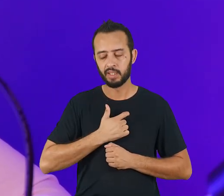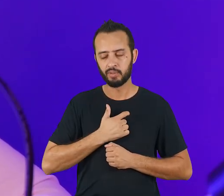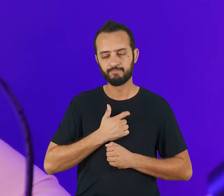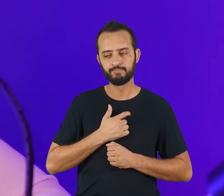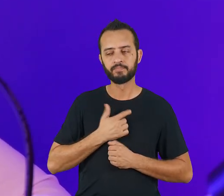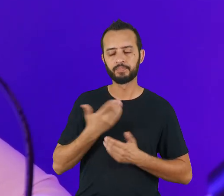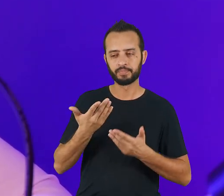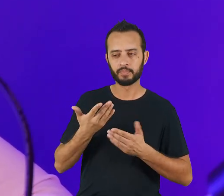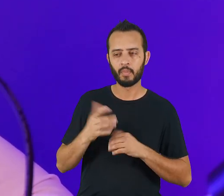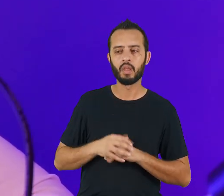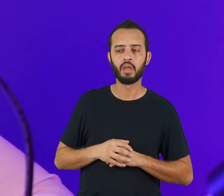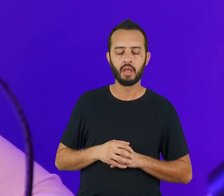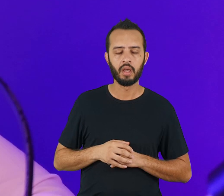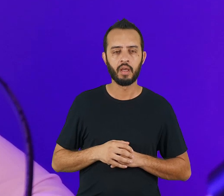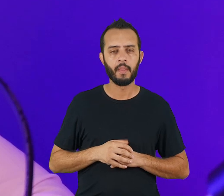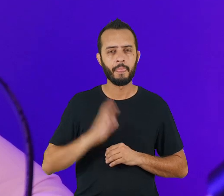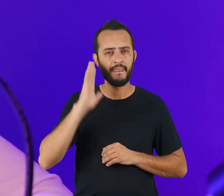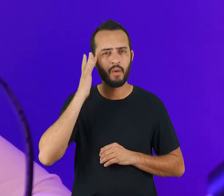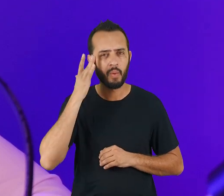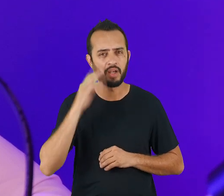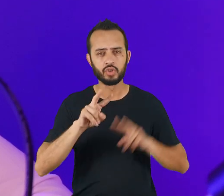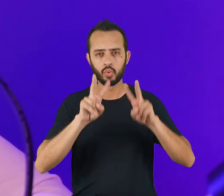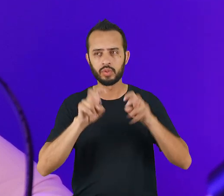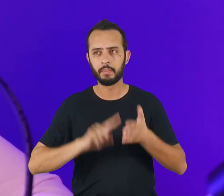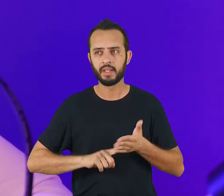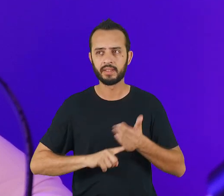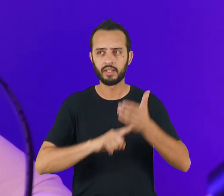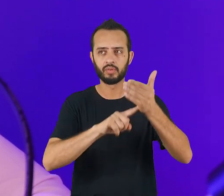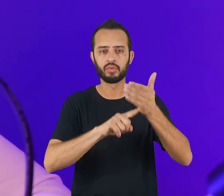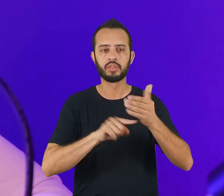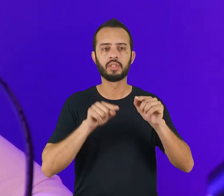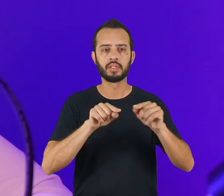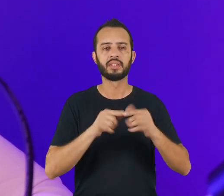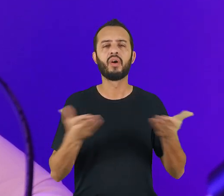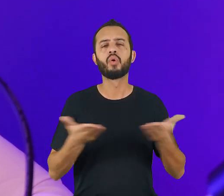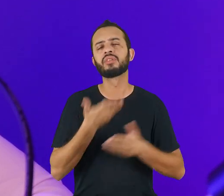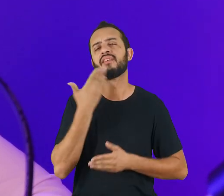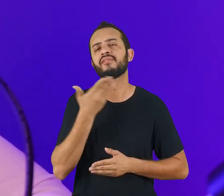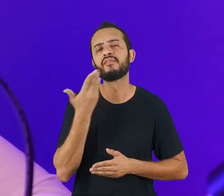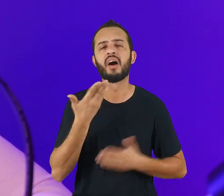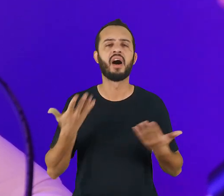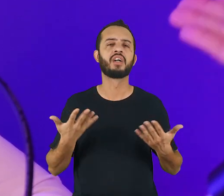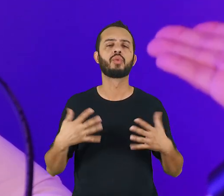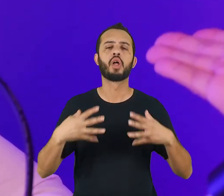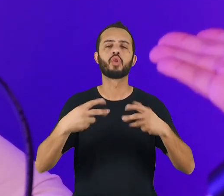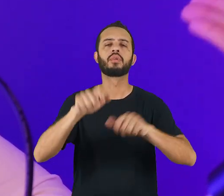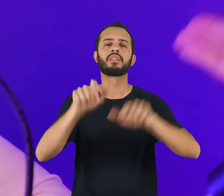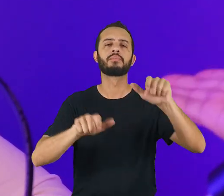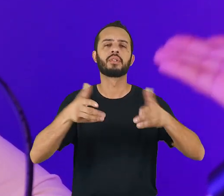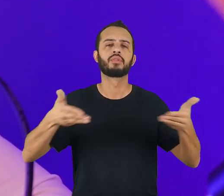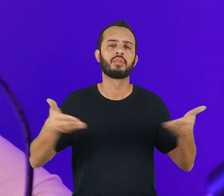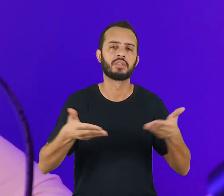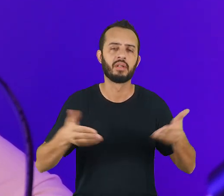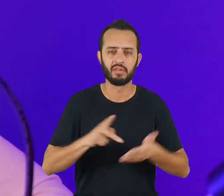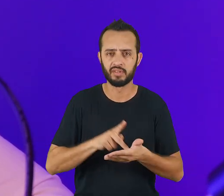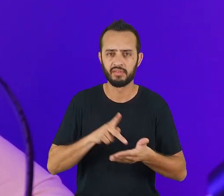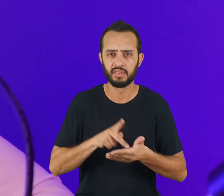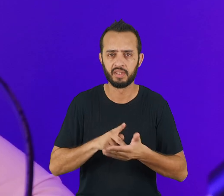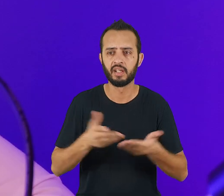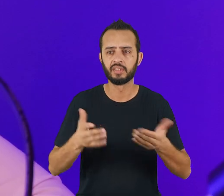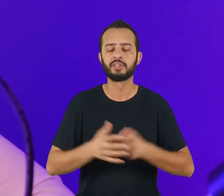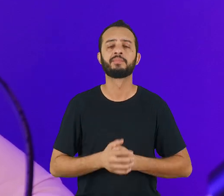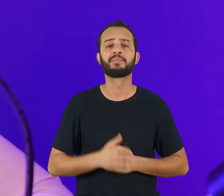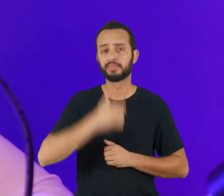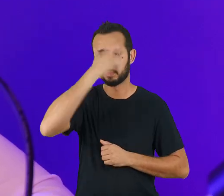nela eu acho que a a questão da tecnologia também tá tão acessível a todo mundo agora também né